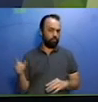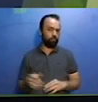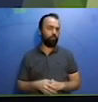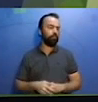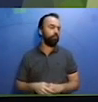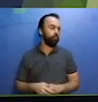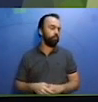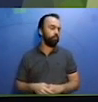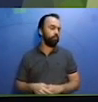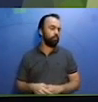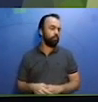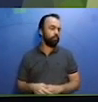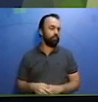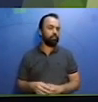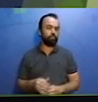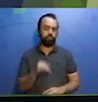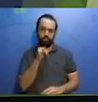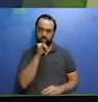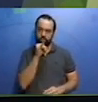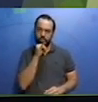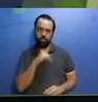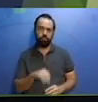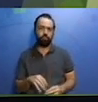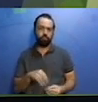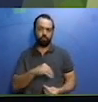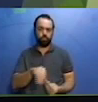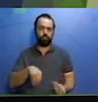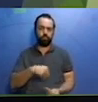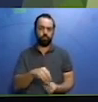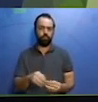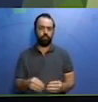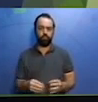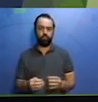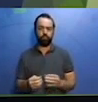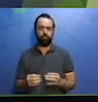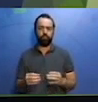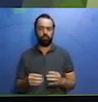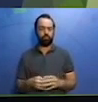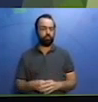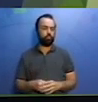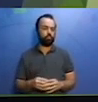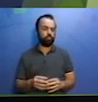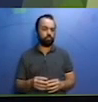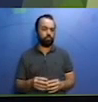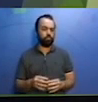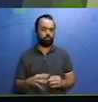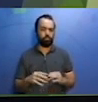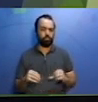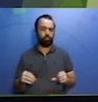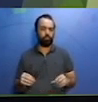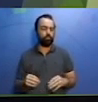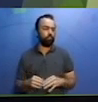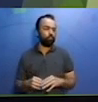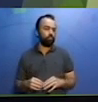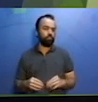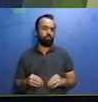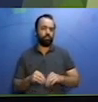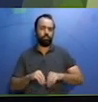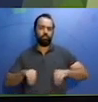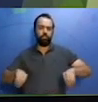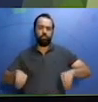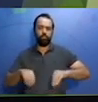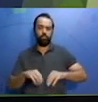Aqui nós temos um outro exemplo de misturas homogêneas, separação delas. Nós temos que separar sólidos que